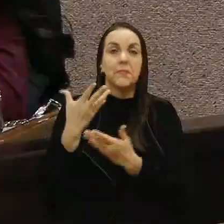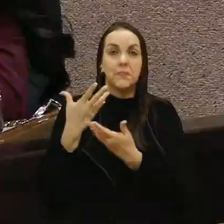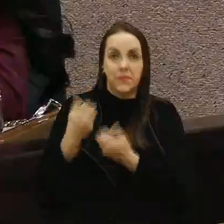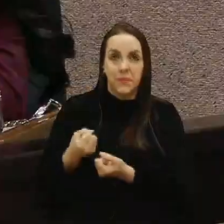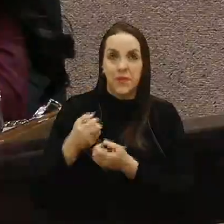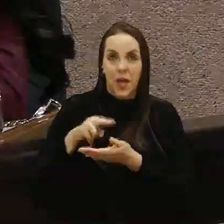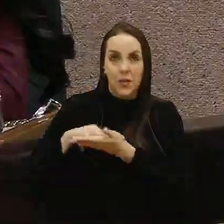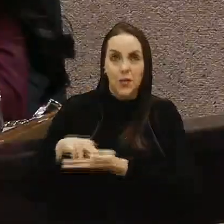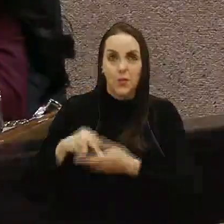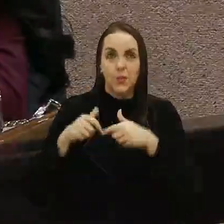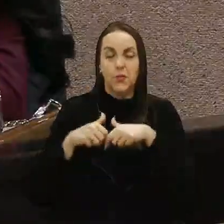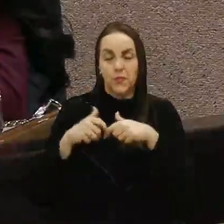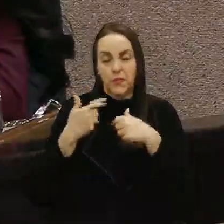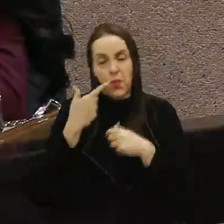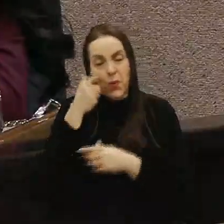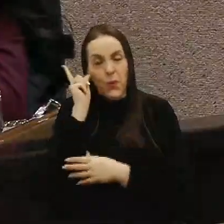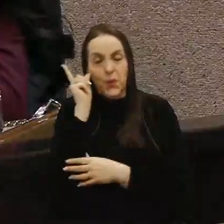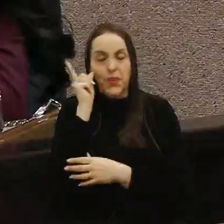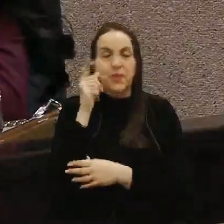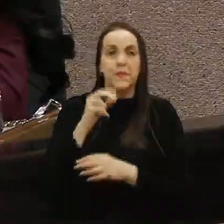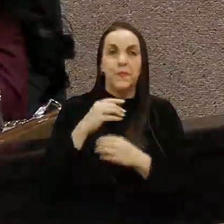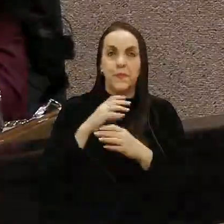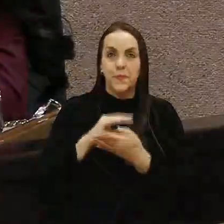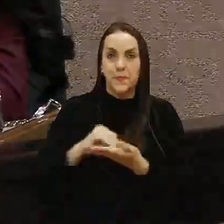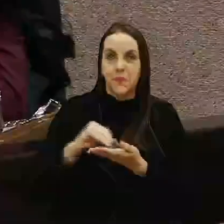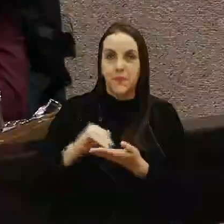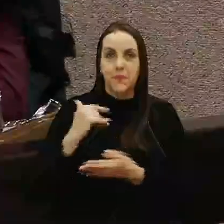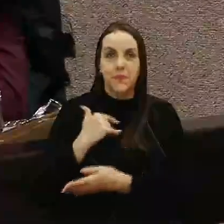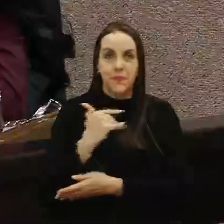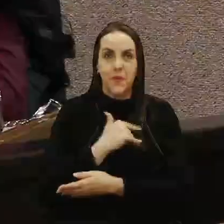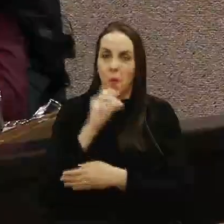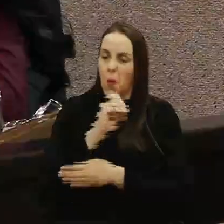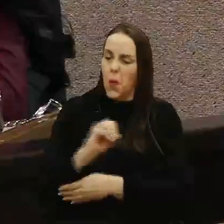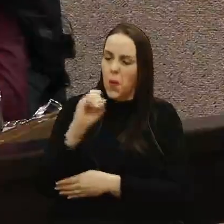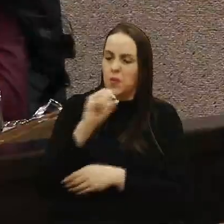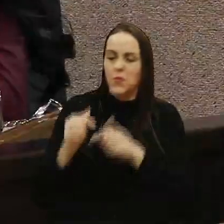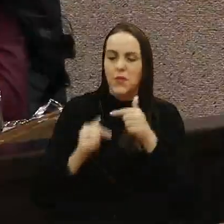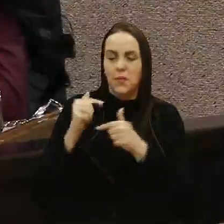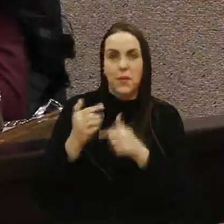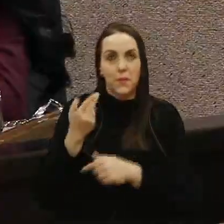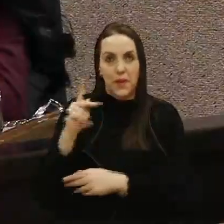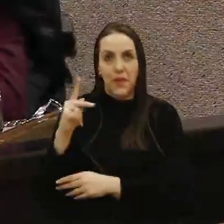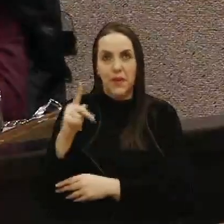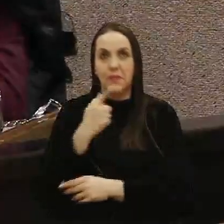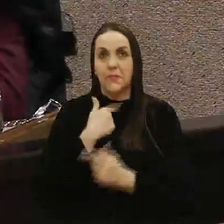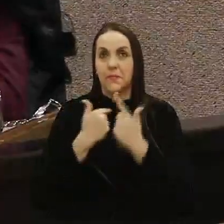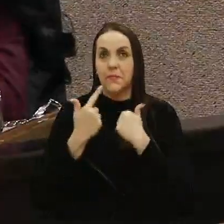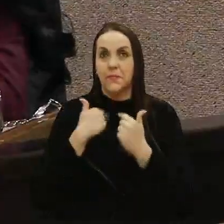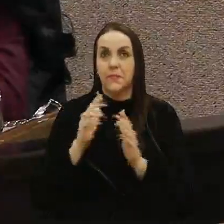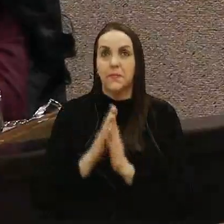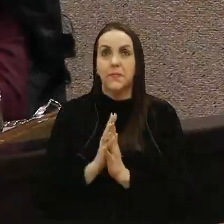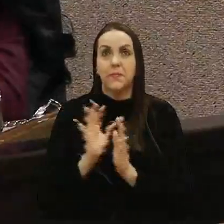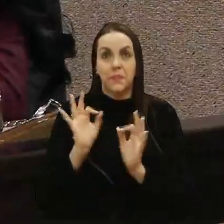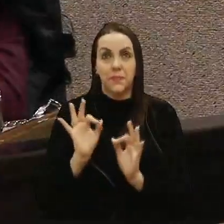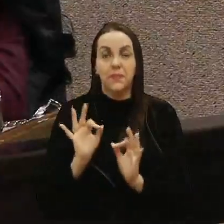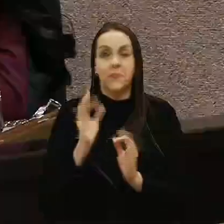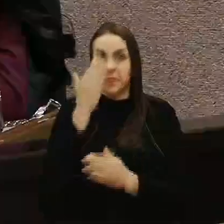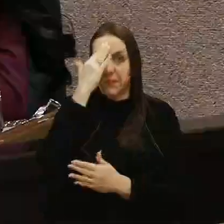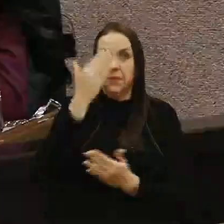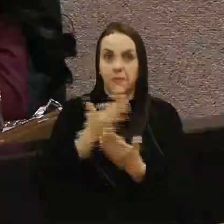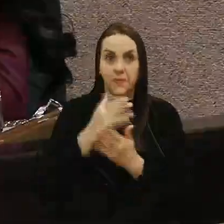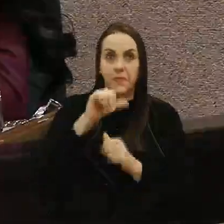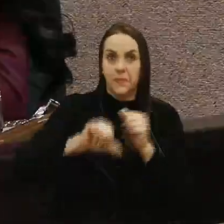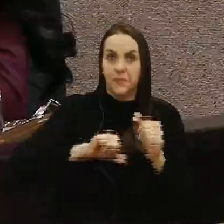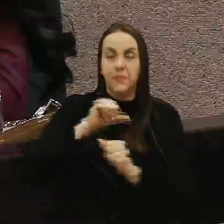né, da Saúde, onde estivemos lá, e desejar um ótimo trabalho a ele. Como a gente falou, a gente acredita na mudança que ele vai propor lá na